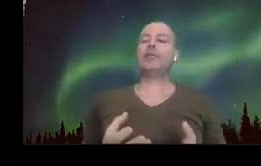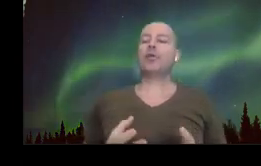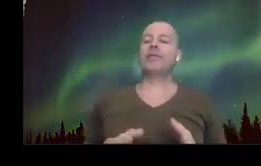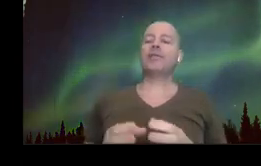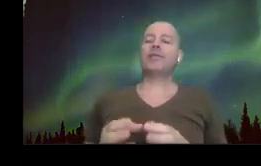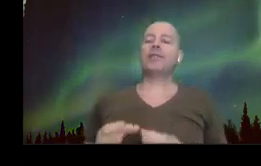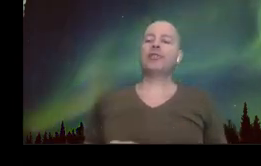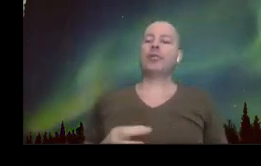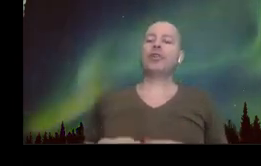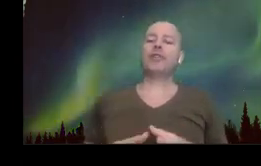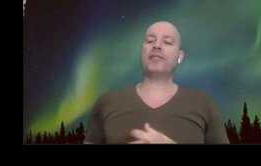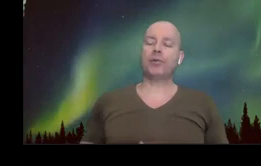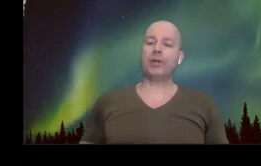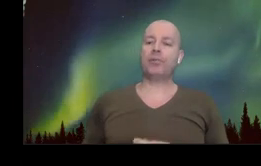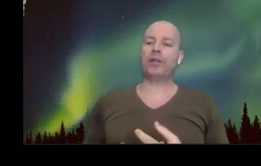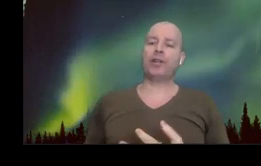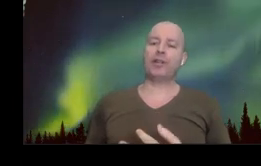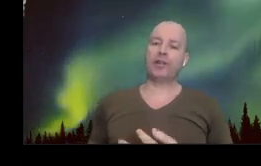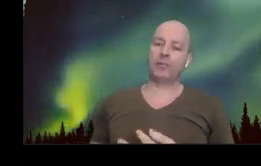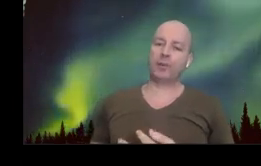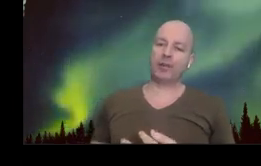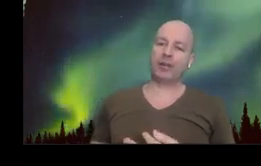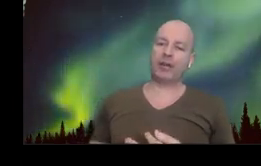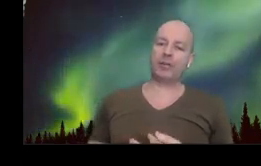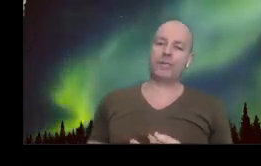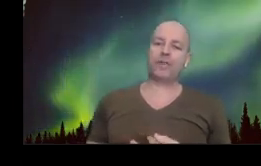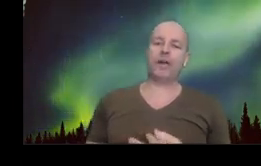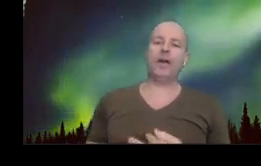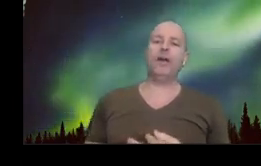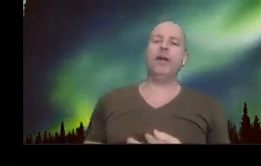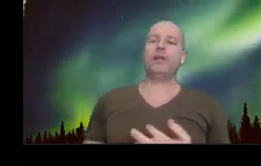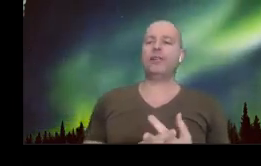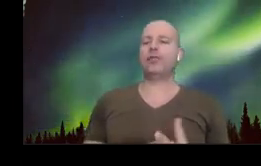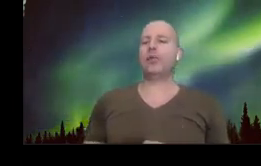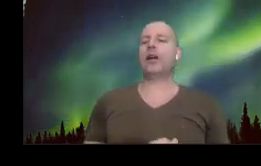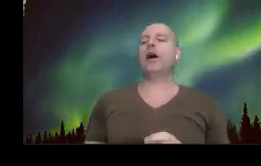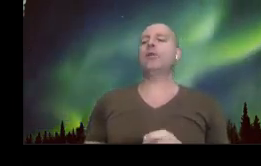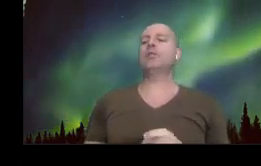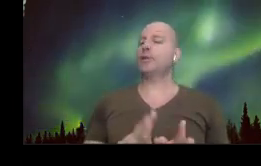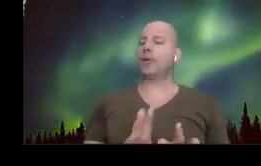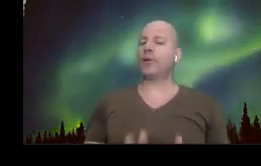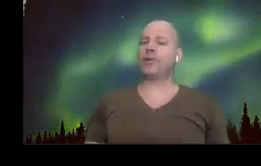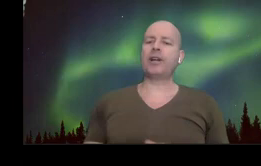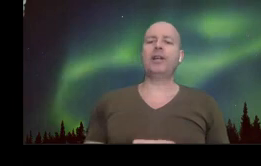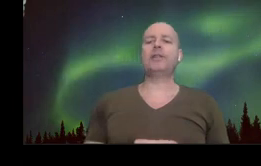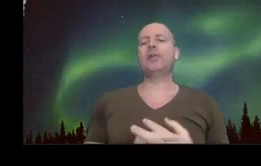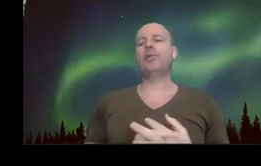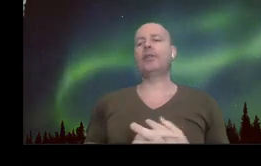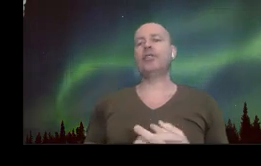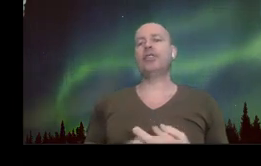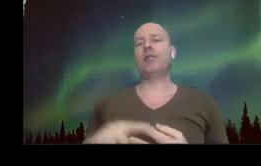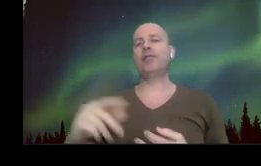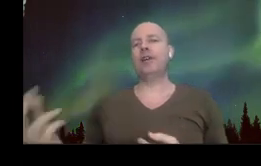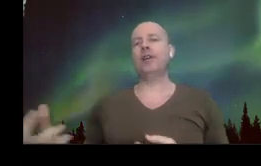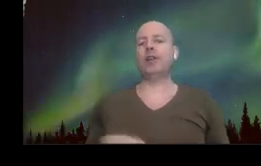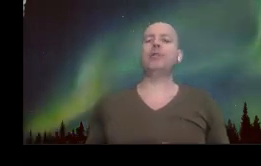fazendo muitas coisas em termos de conservação que poderia estar sendo implementado. Então, isso é uma discussão legal, tem muita coisa escrita, tem